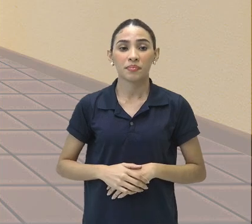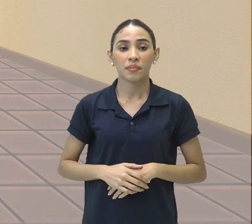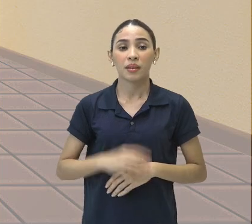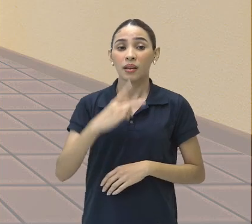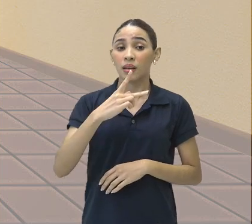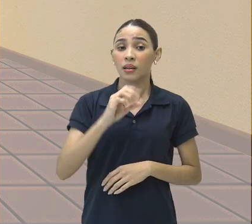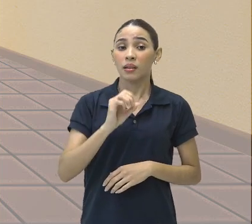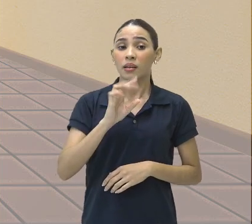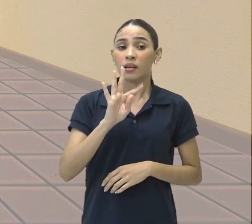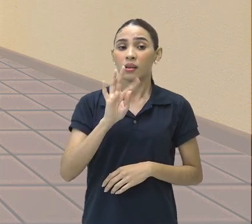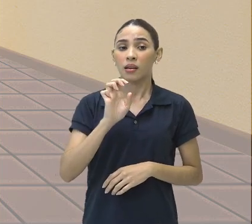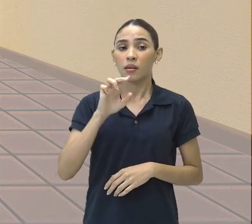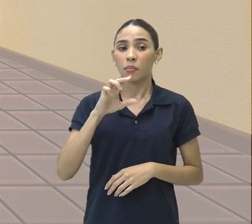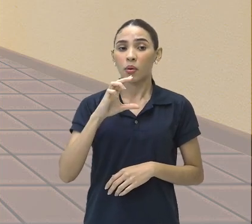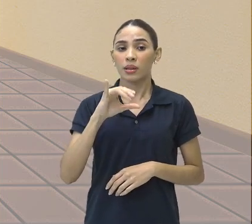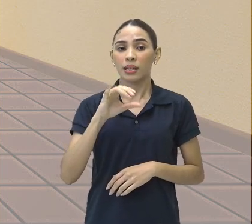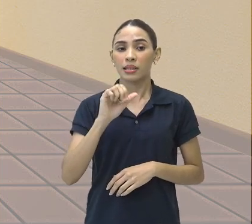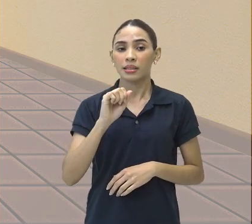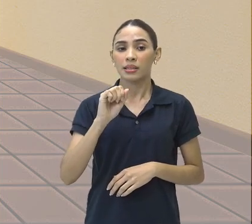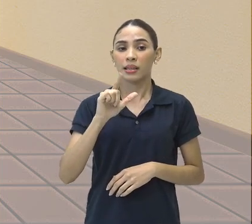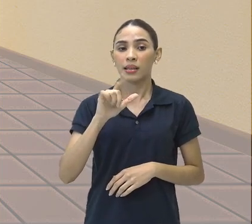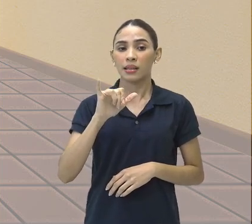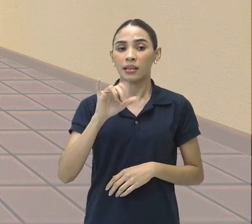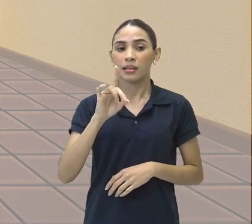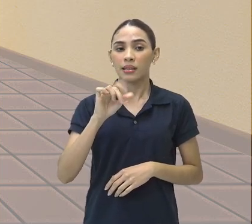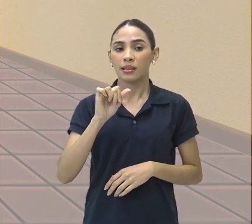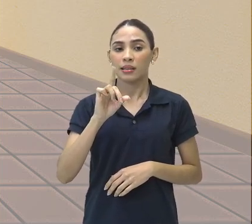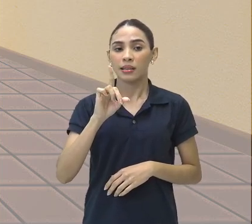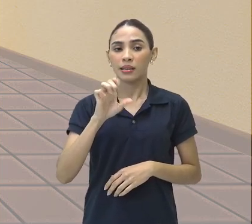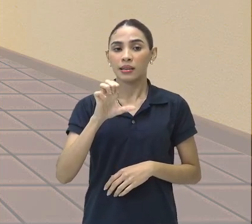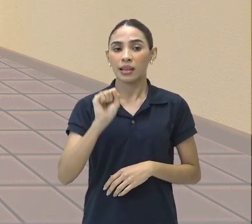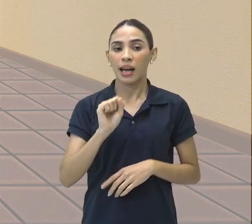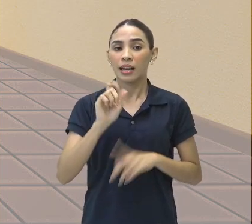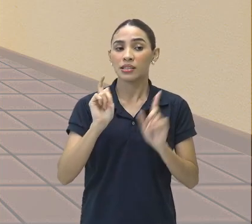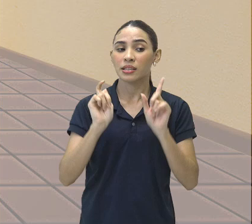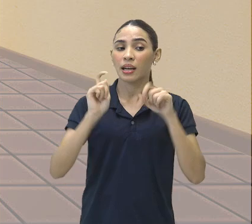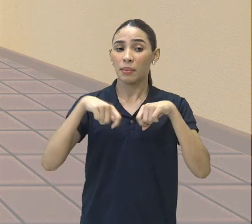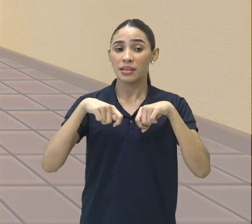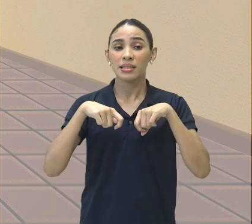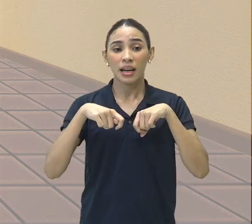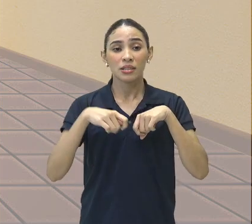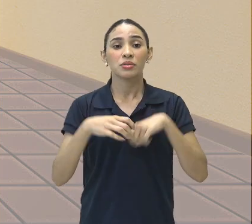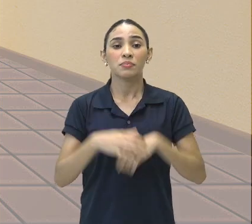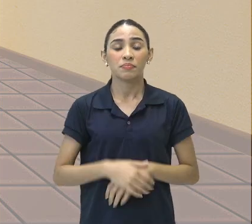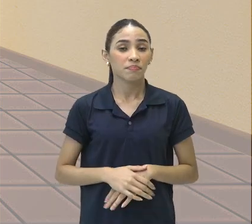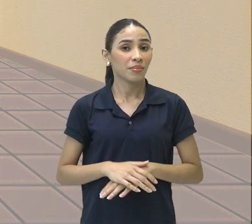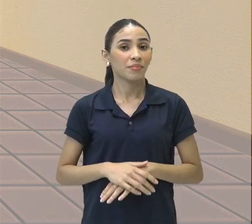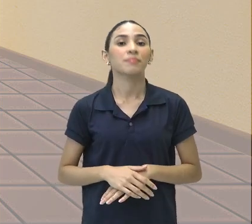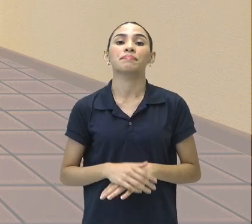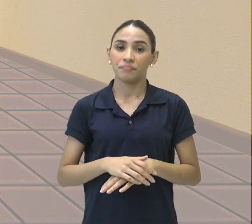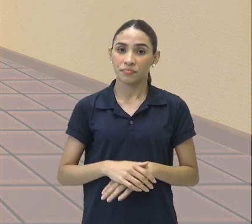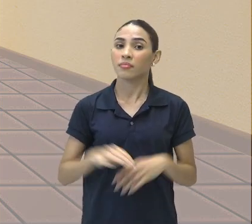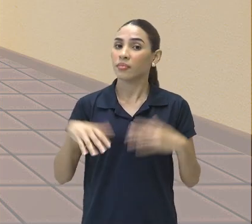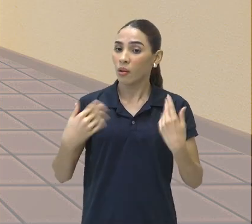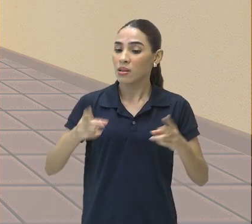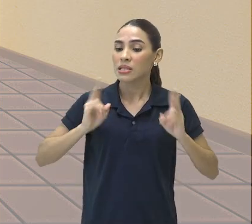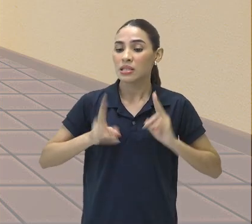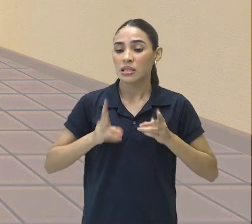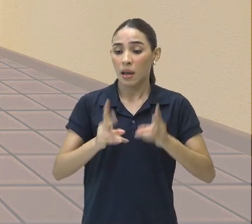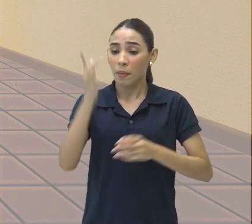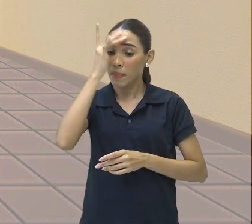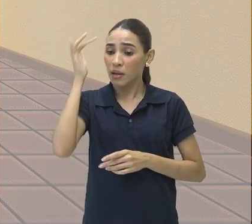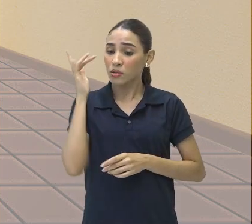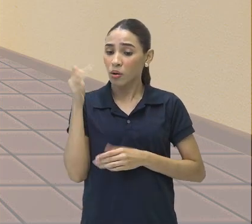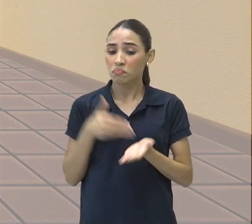nessas potencialidades para o empreendedorismo no Brasil, a capacidade genuína de empreender dos brasileiros. A gente sempre está vendo alguém que, de